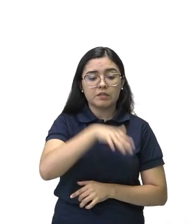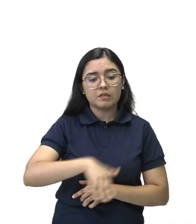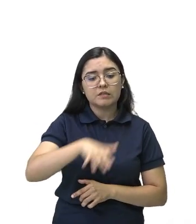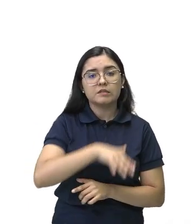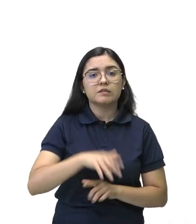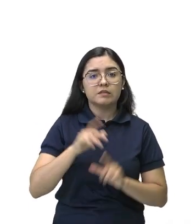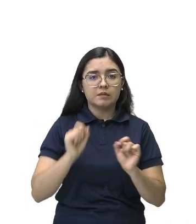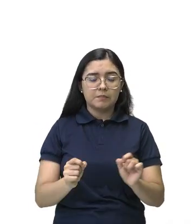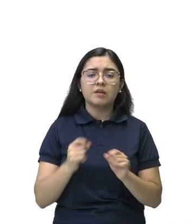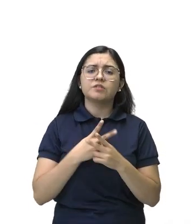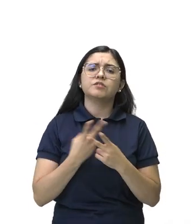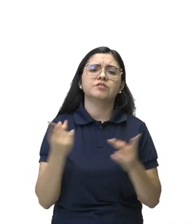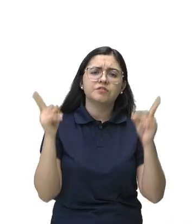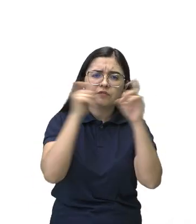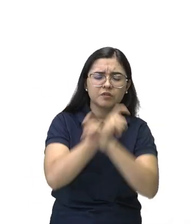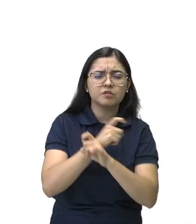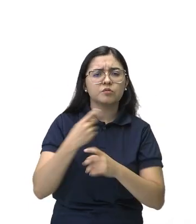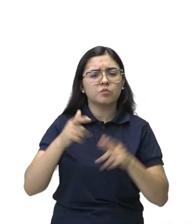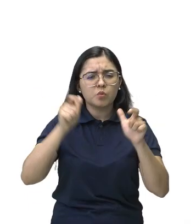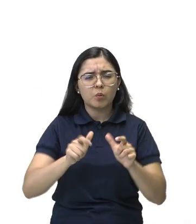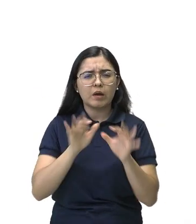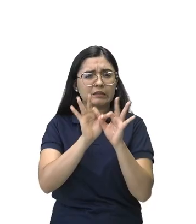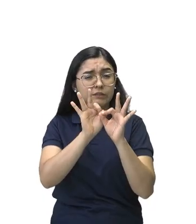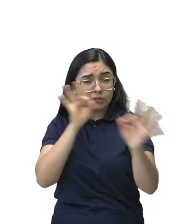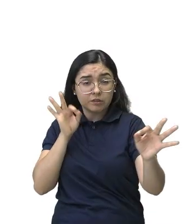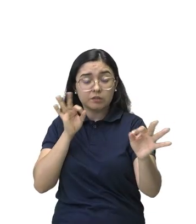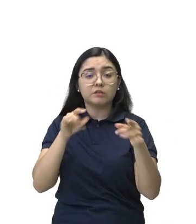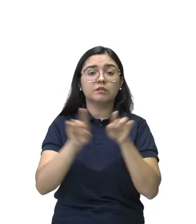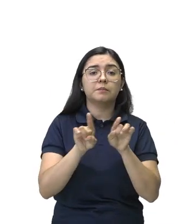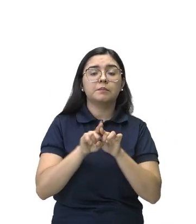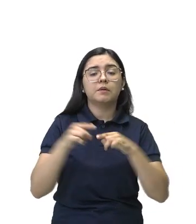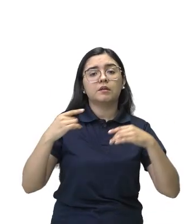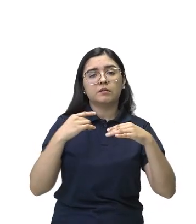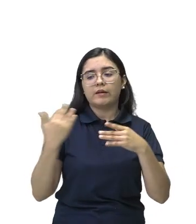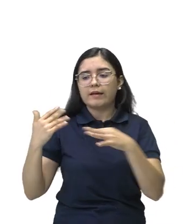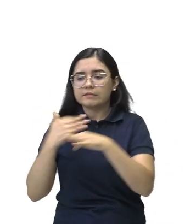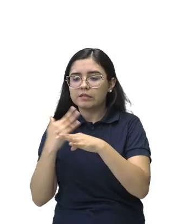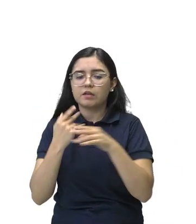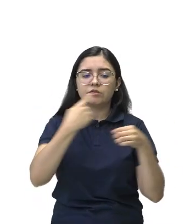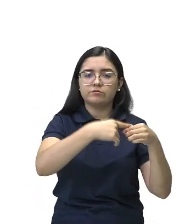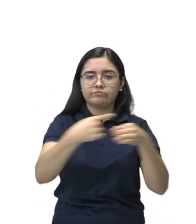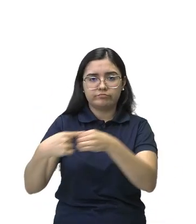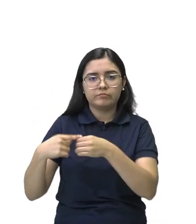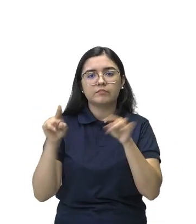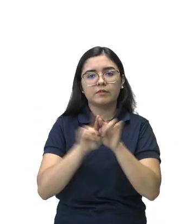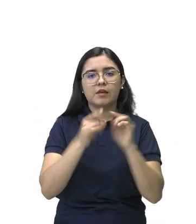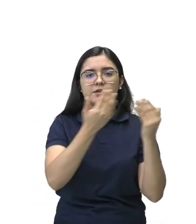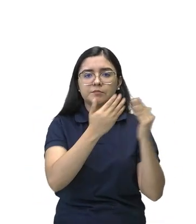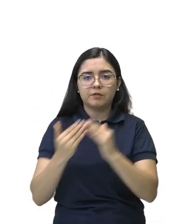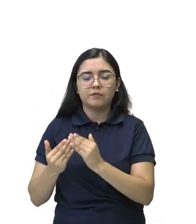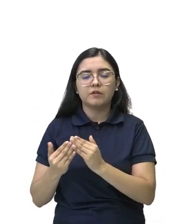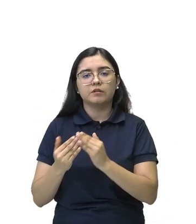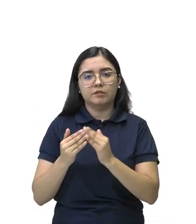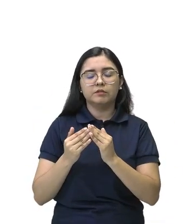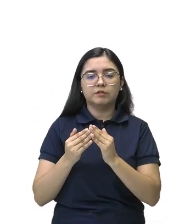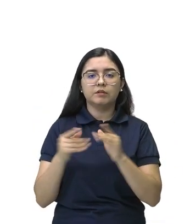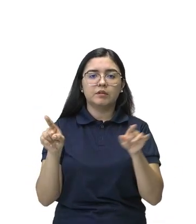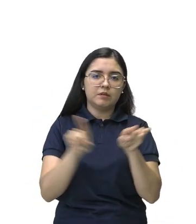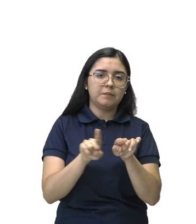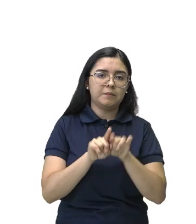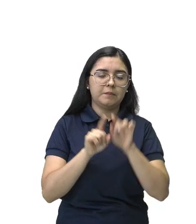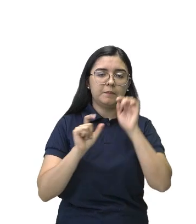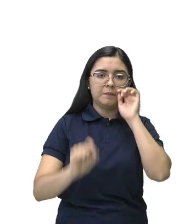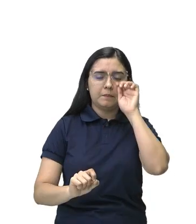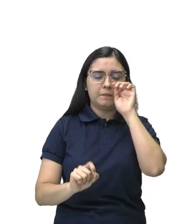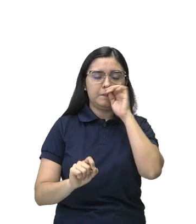mais remotas, naqueles lugares mais distantes dos centros urbanos, que são as periferias, como são chamadas,